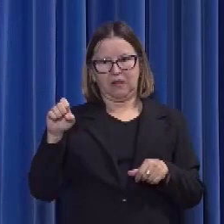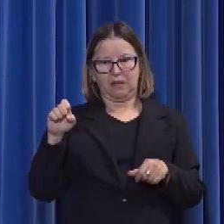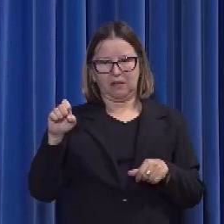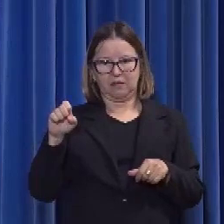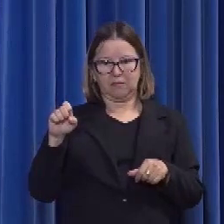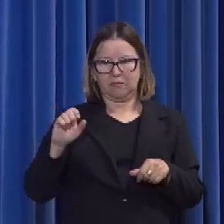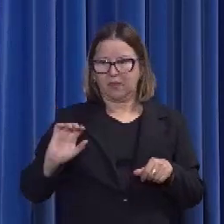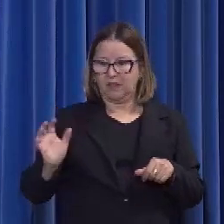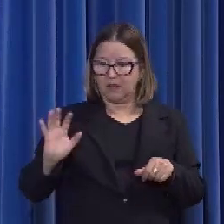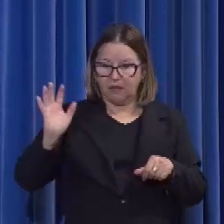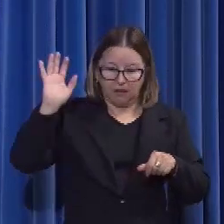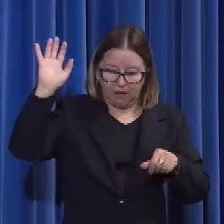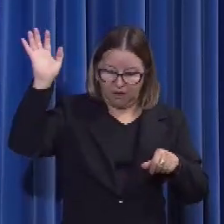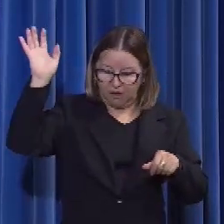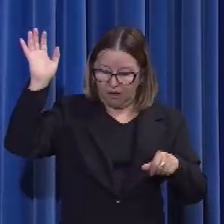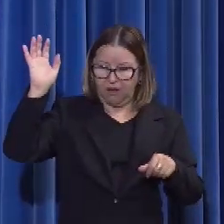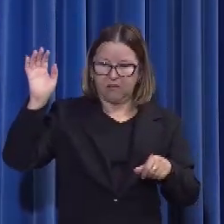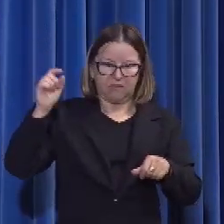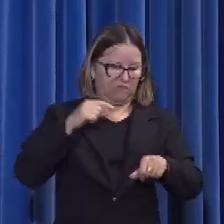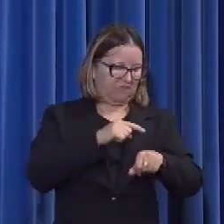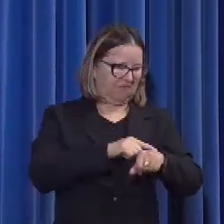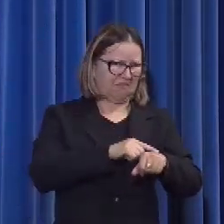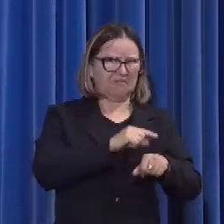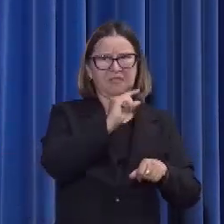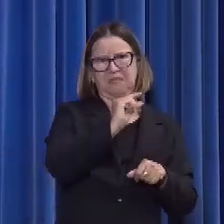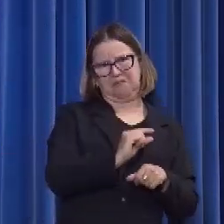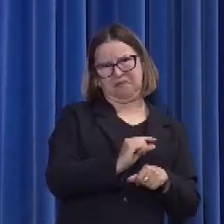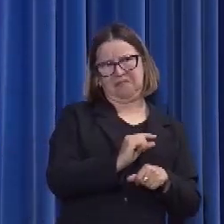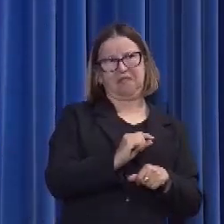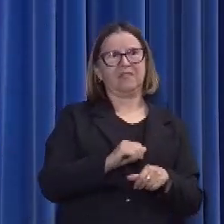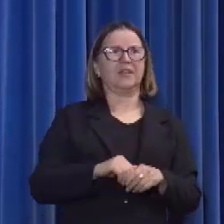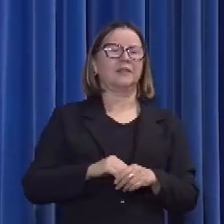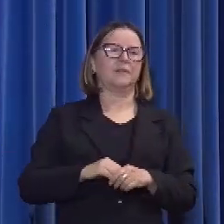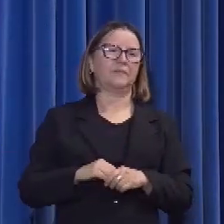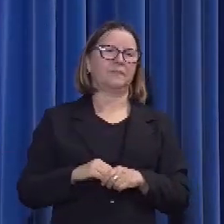o valor dele é ilusório. Olha a comparação.